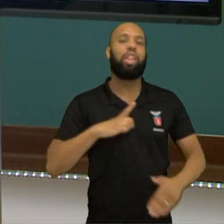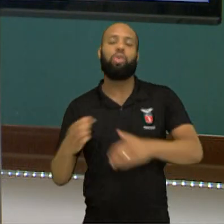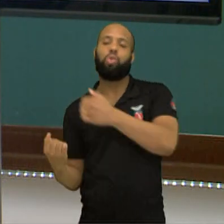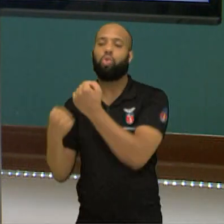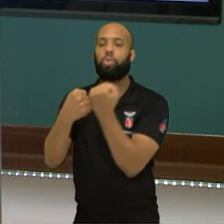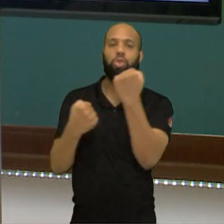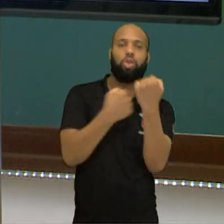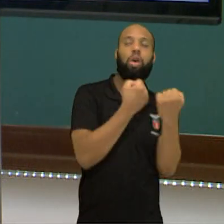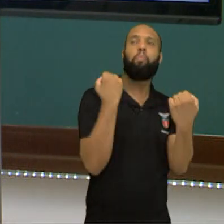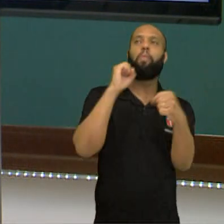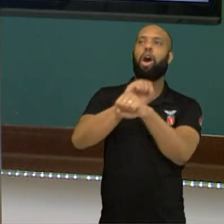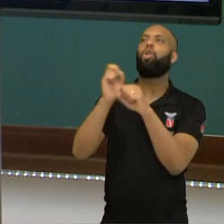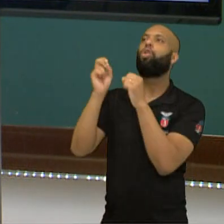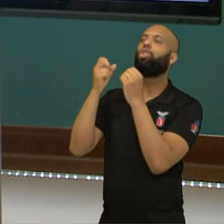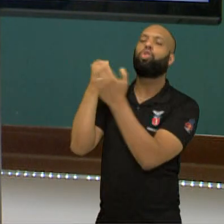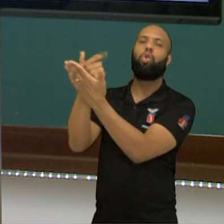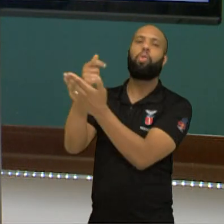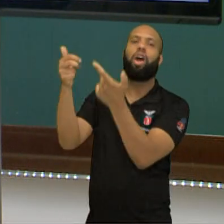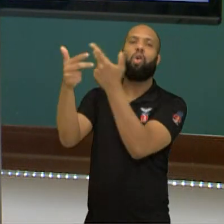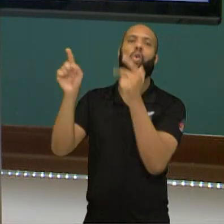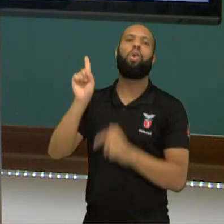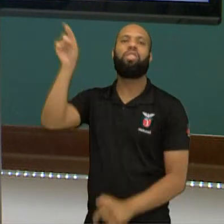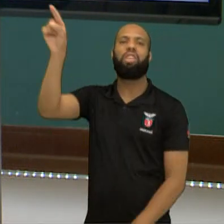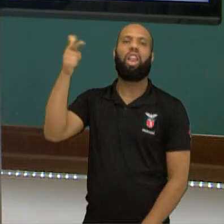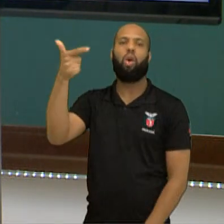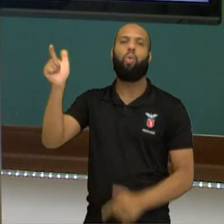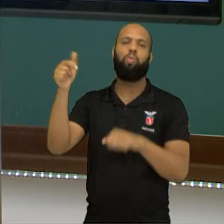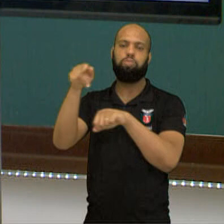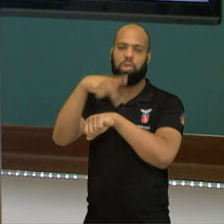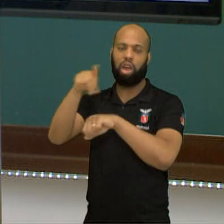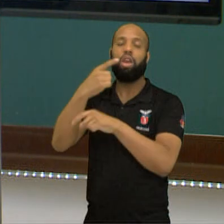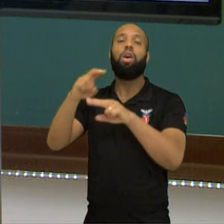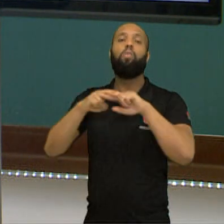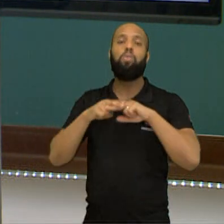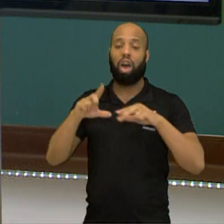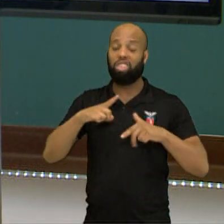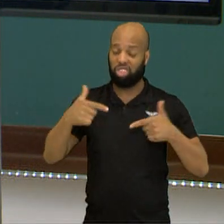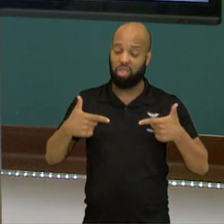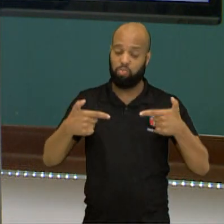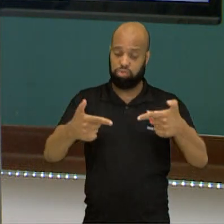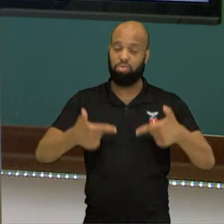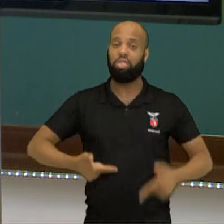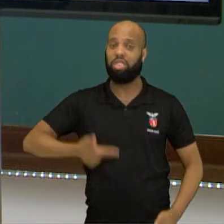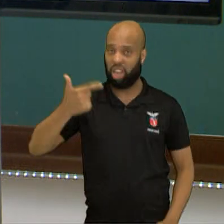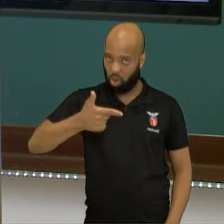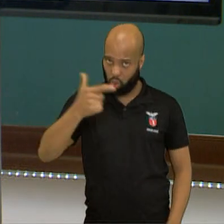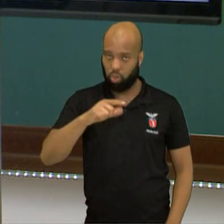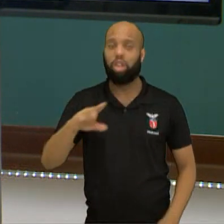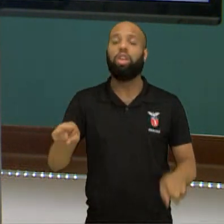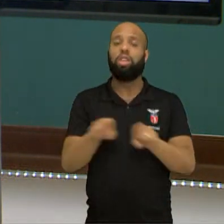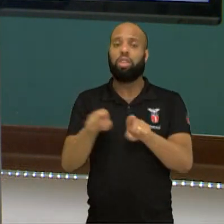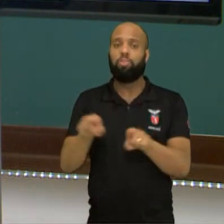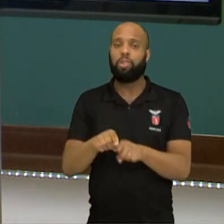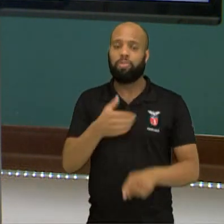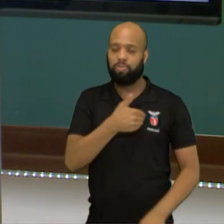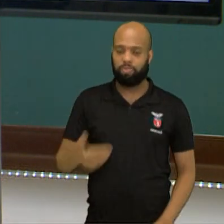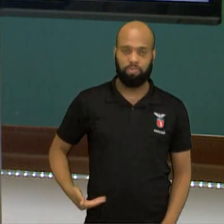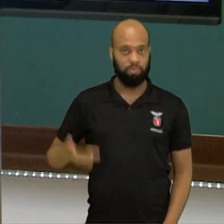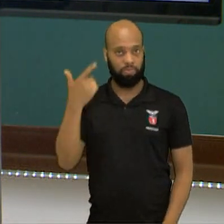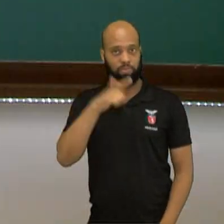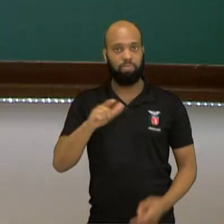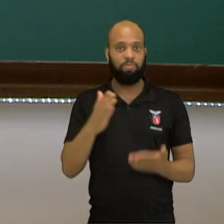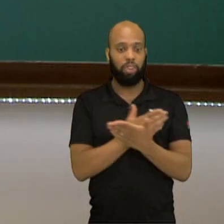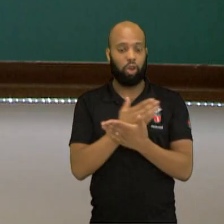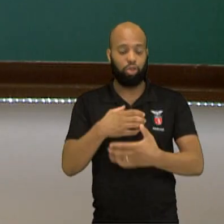de importações, muito por causa da Segunda Guerra Mundial, e o governo criou condições para as empresas